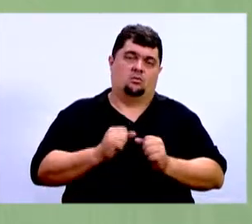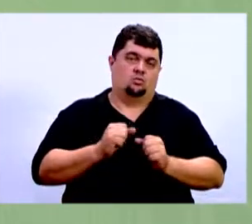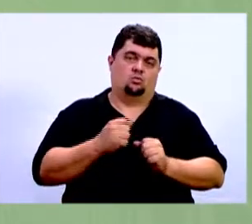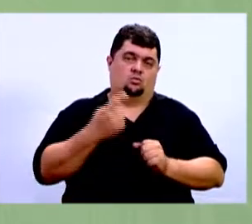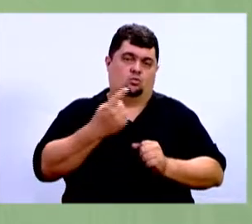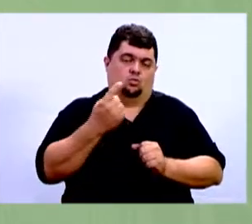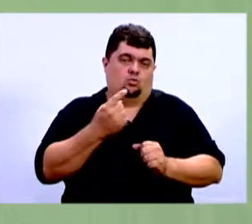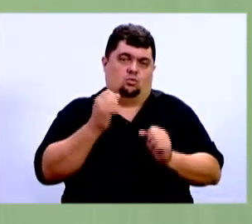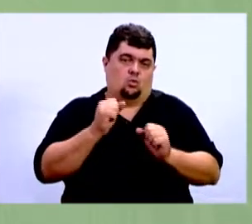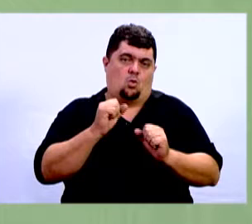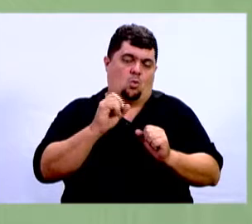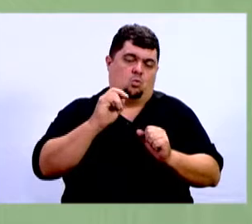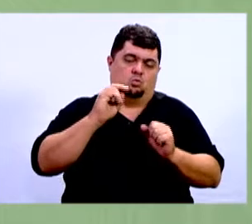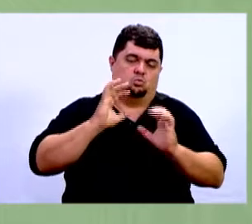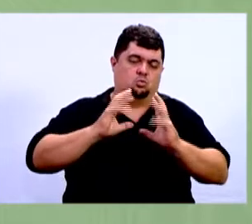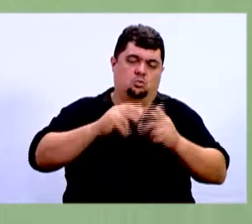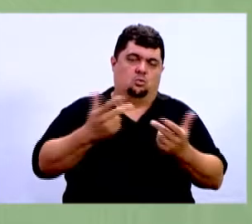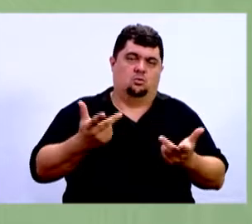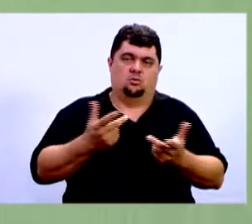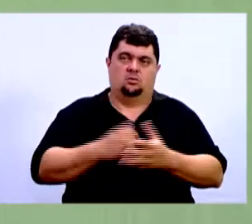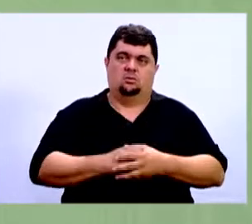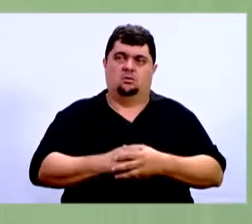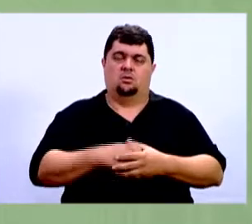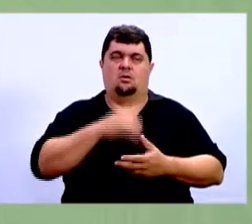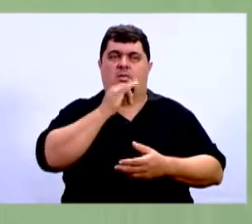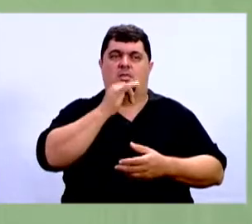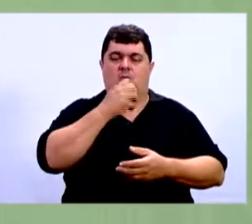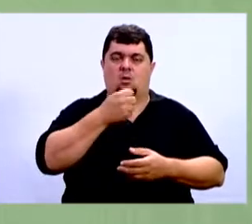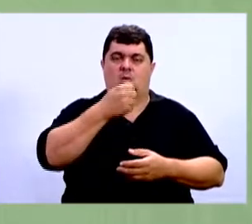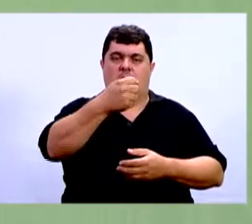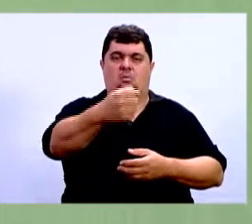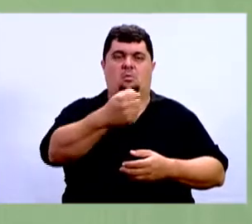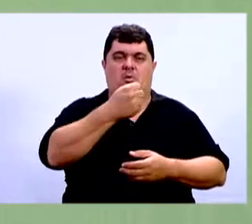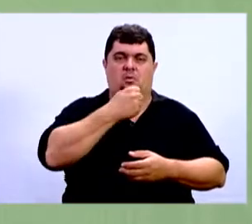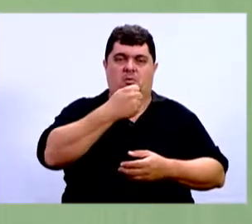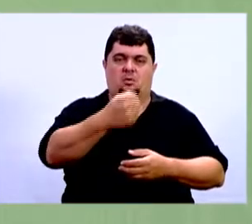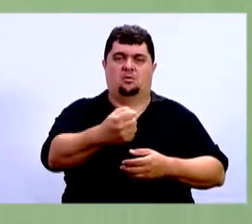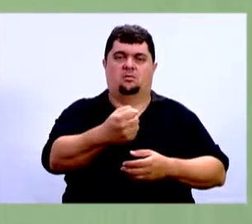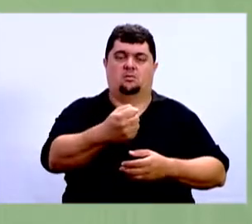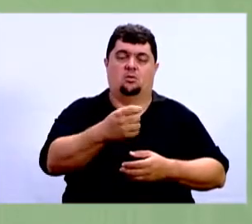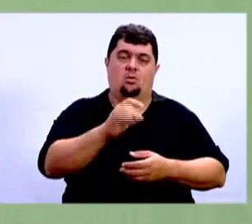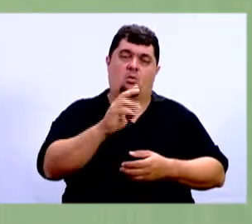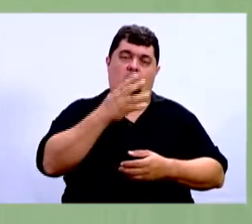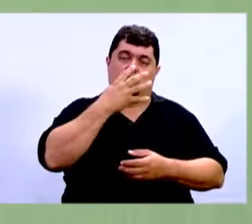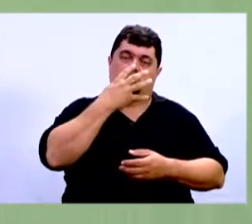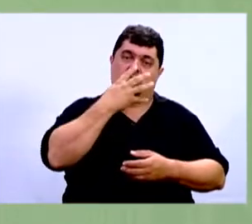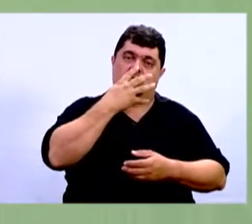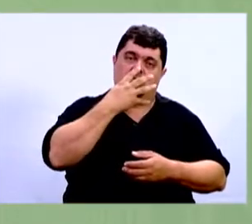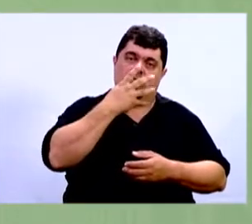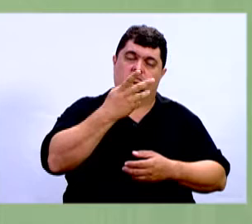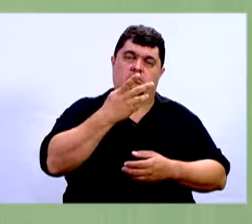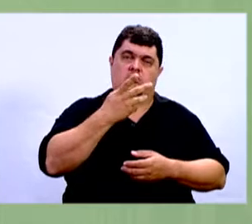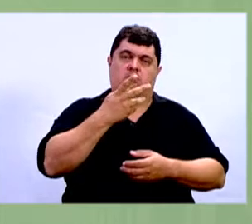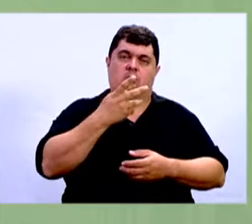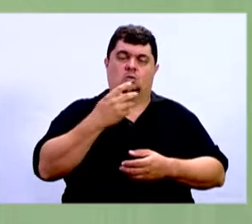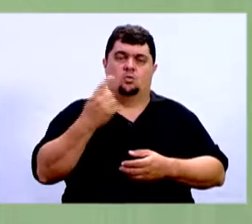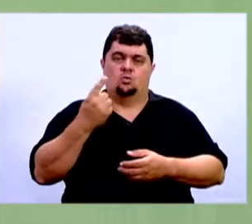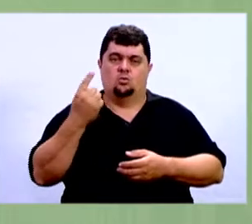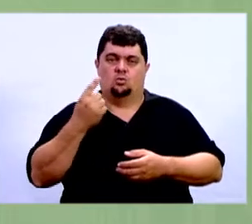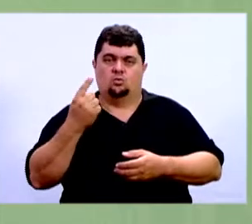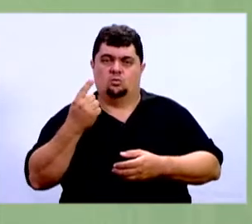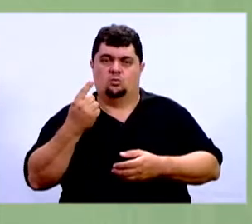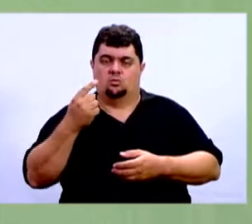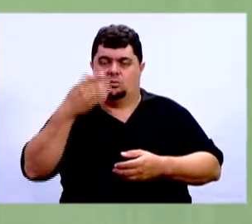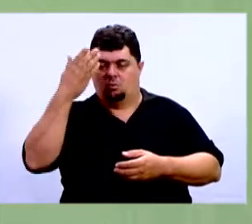utilizar todas, né? Normalmente você utiliza, por exemplo, a entrevista e a observação, e aí você utiliza uma para confirmar o